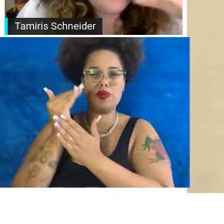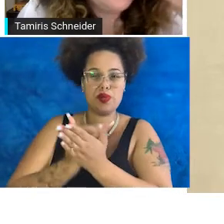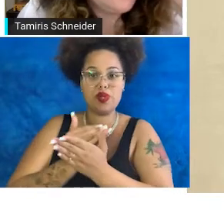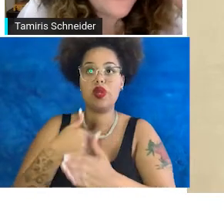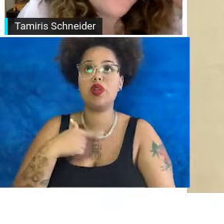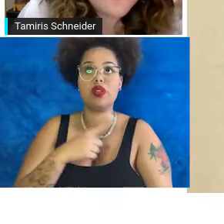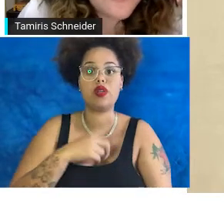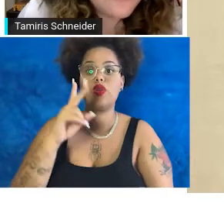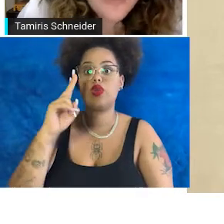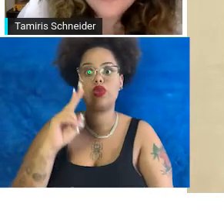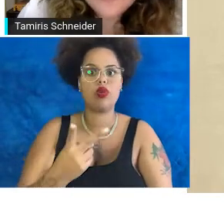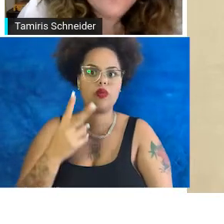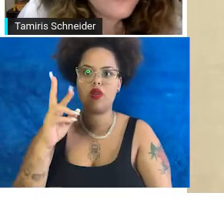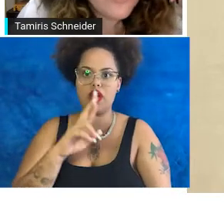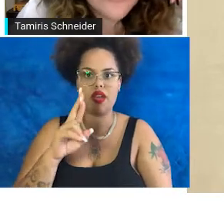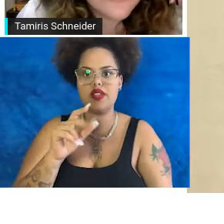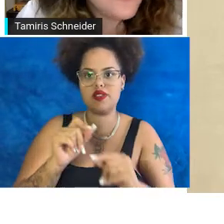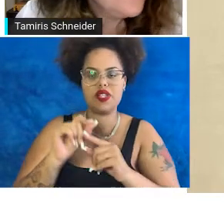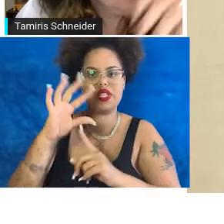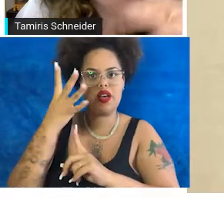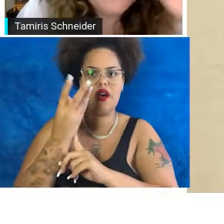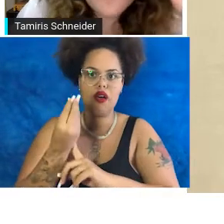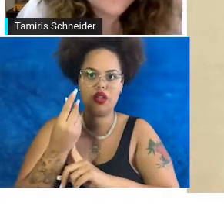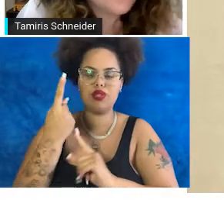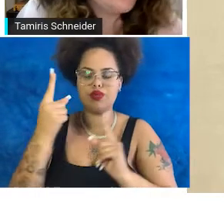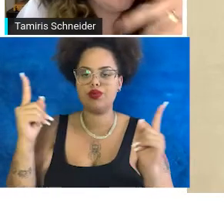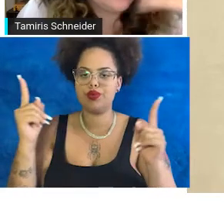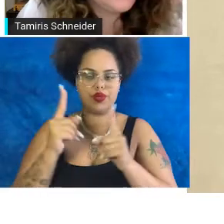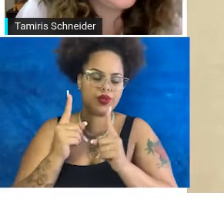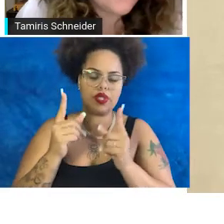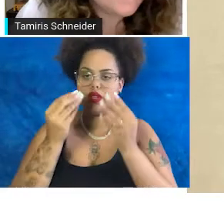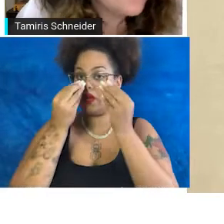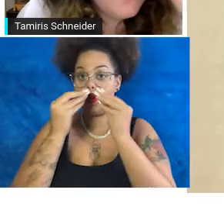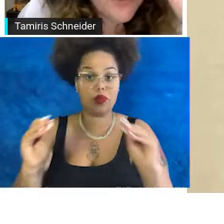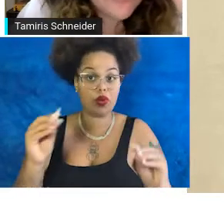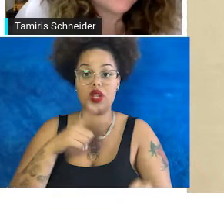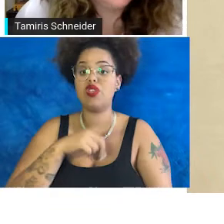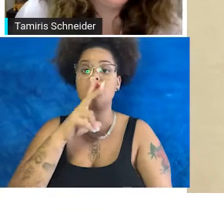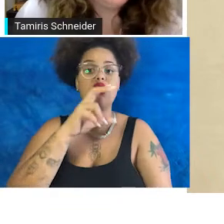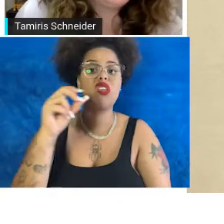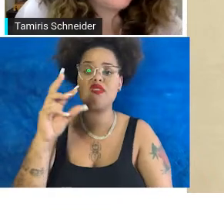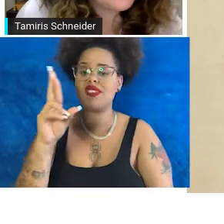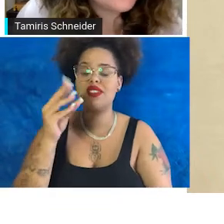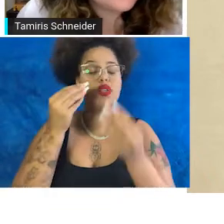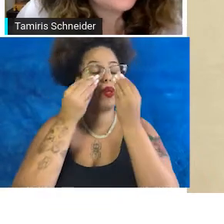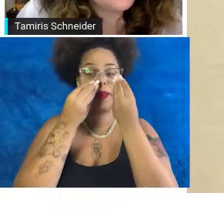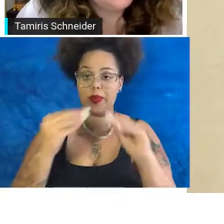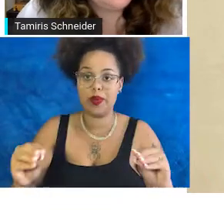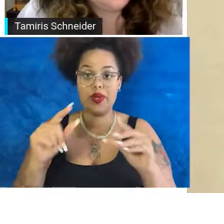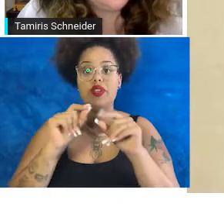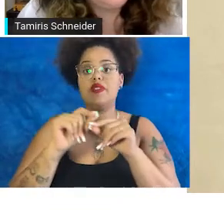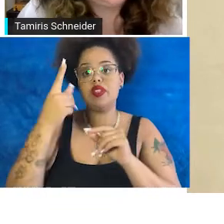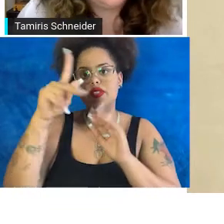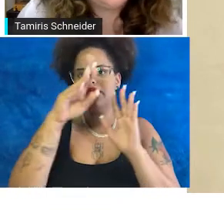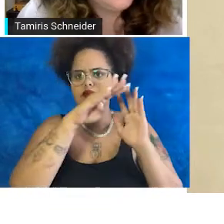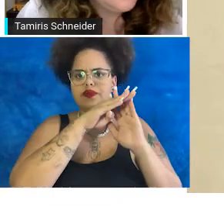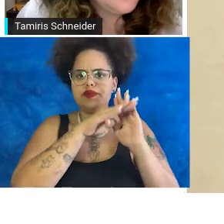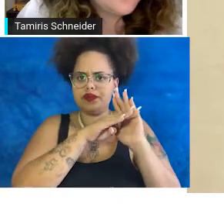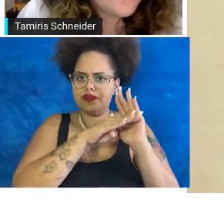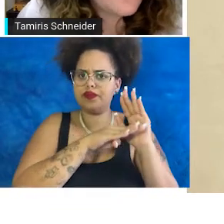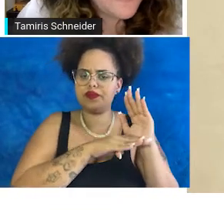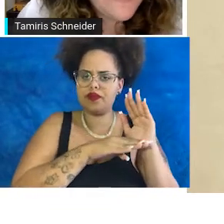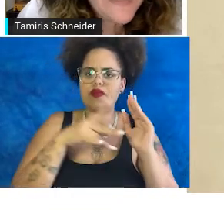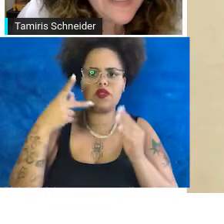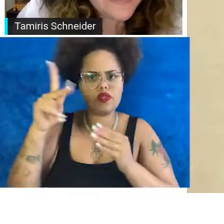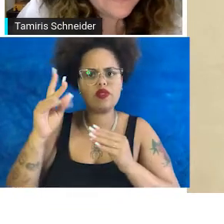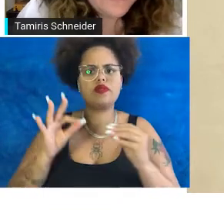tipo R$ 2.000 para fazer uma arte de um curta. Não importa, tenho R$ 500, não importa. Faça seu cronograma e